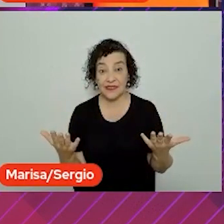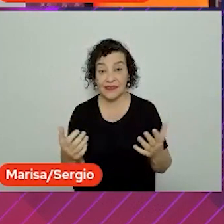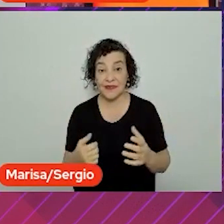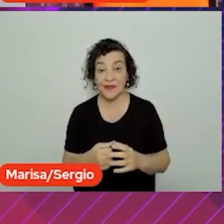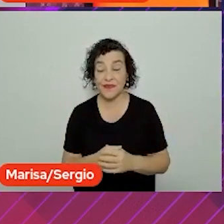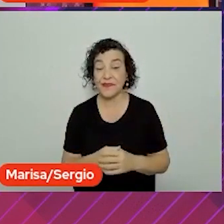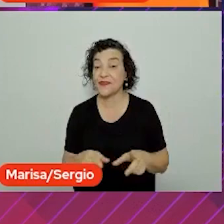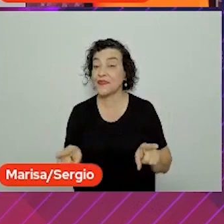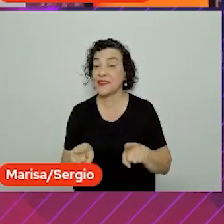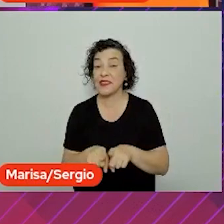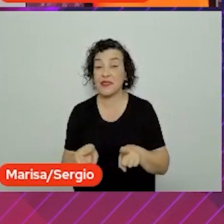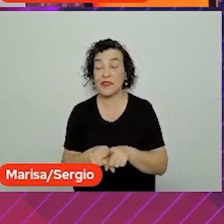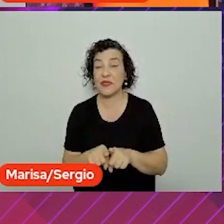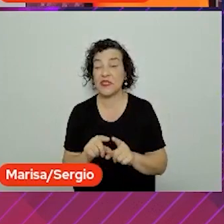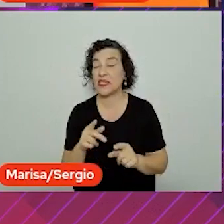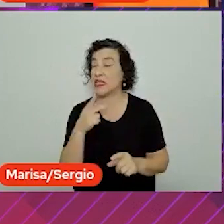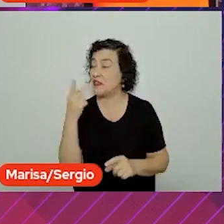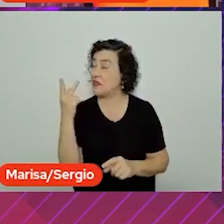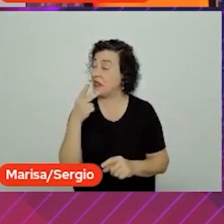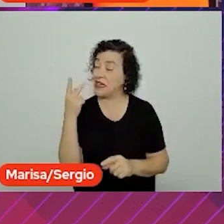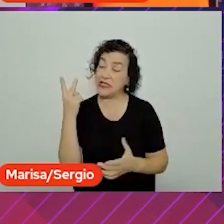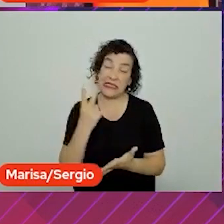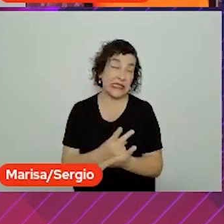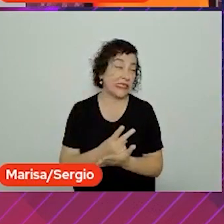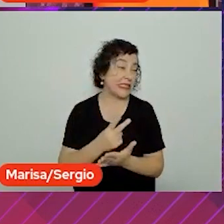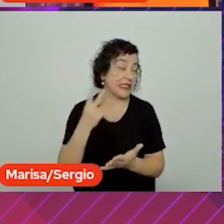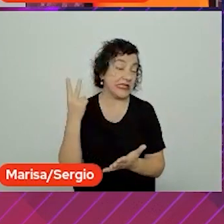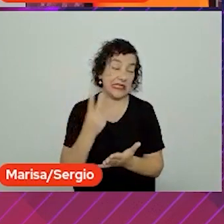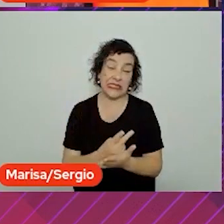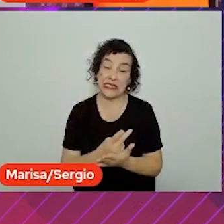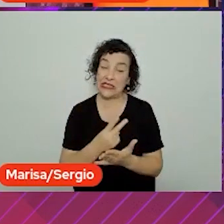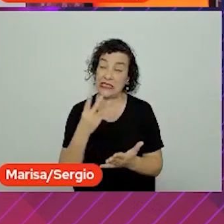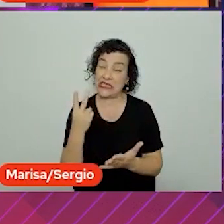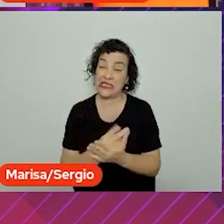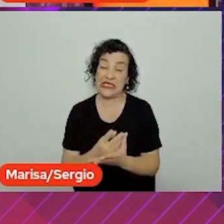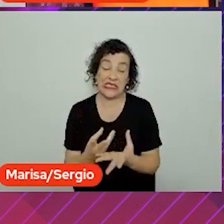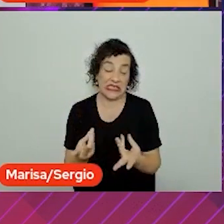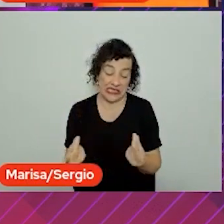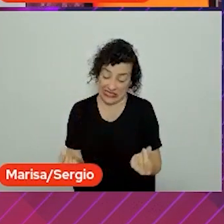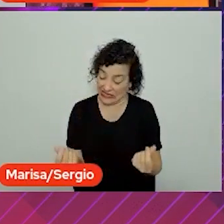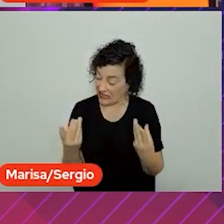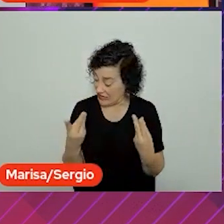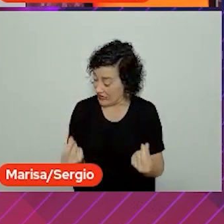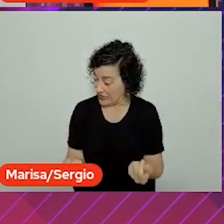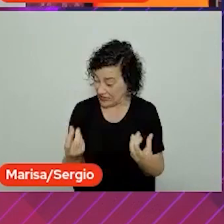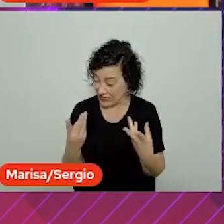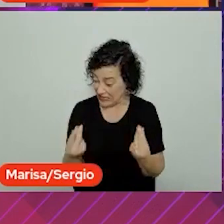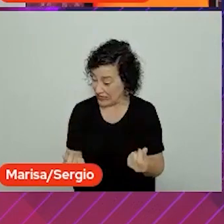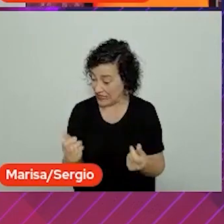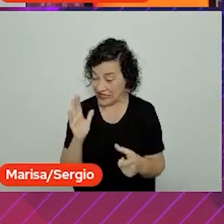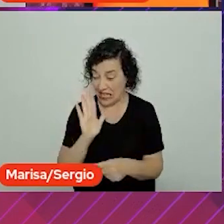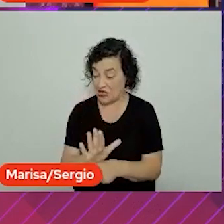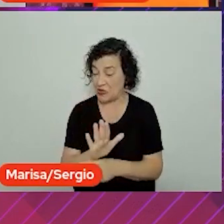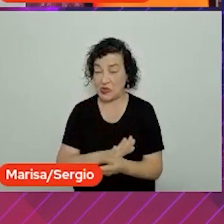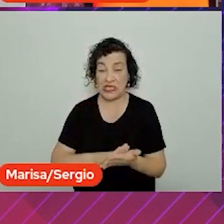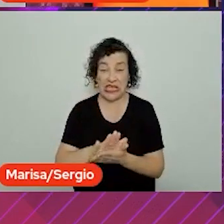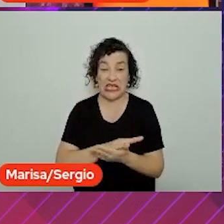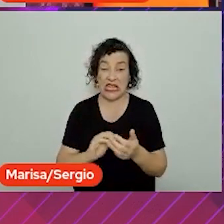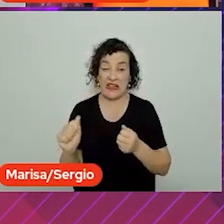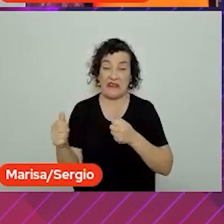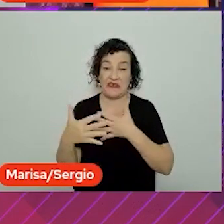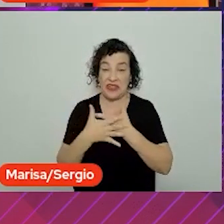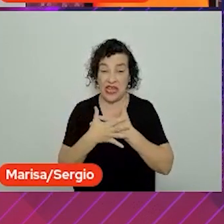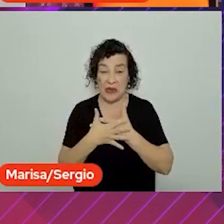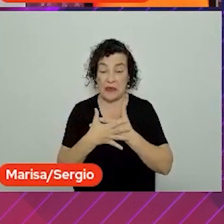é uma pessoa que, tipo: "Putz, só fala disso, velho". Ele não gera valor não, fica falando de prática, de framework, de